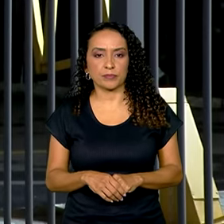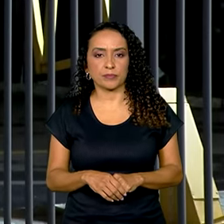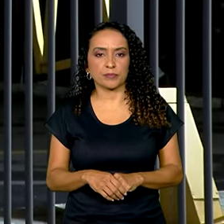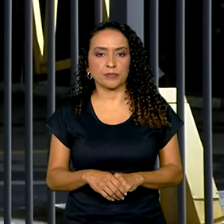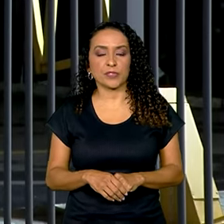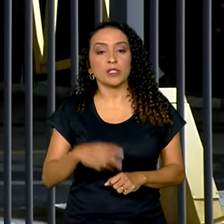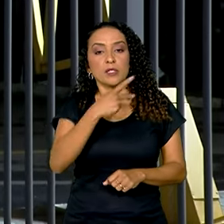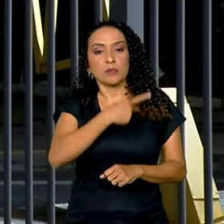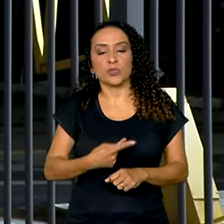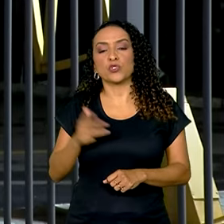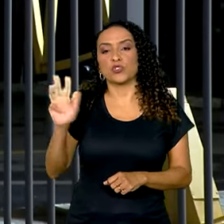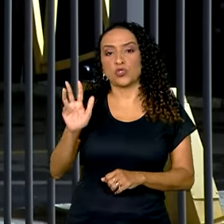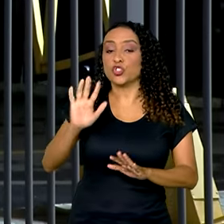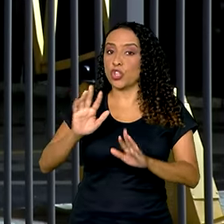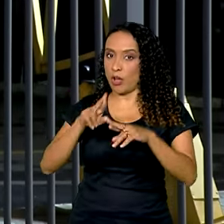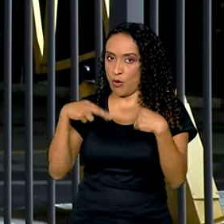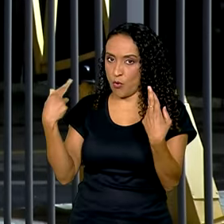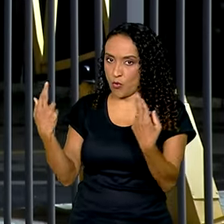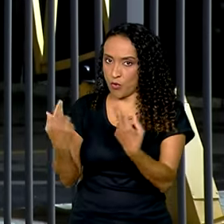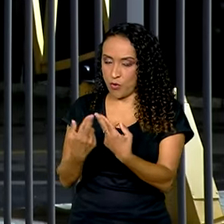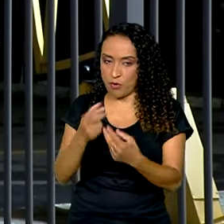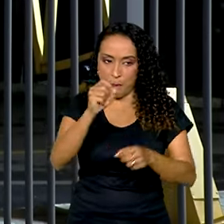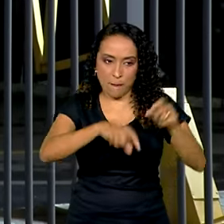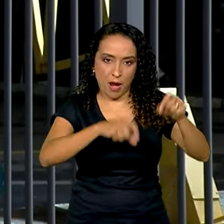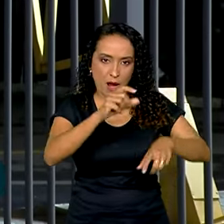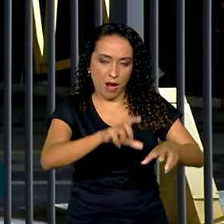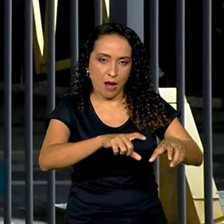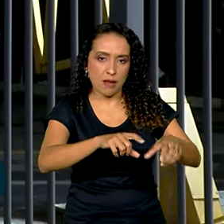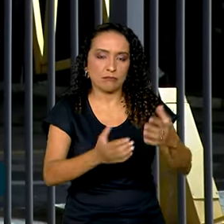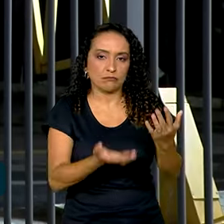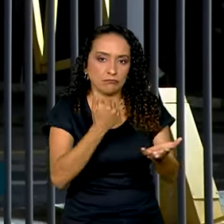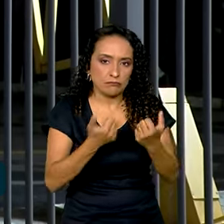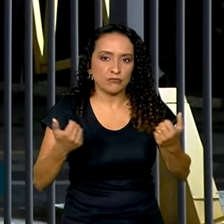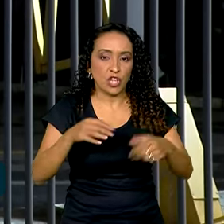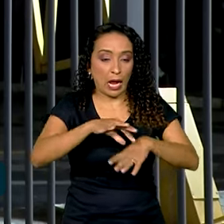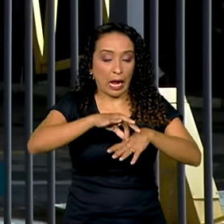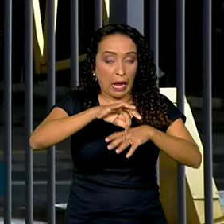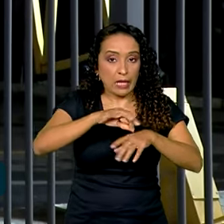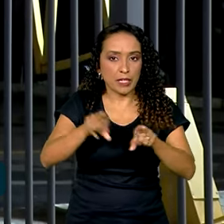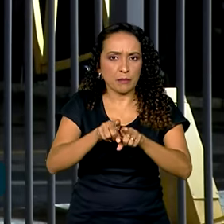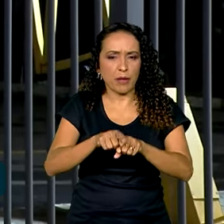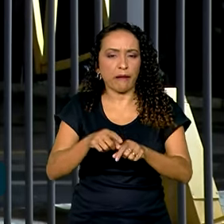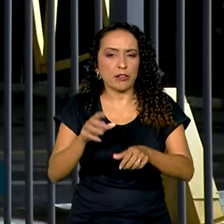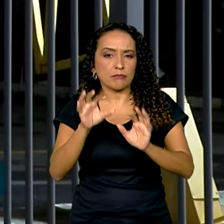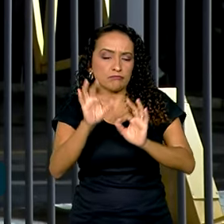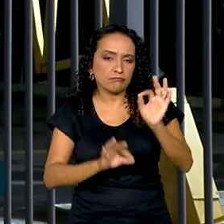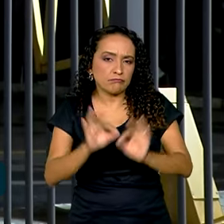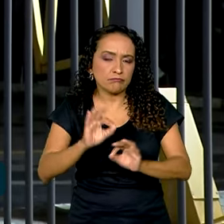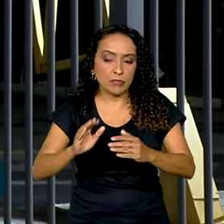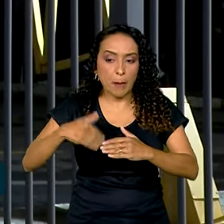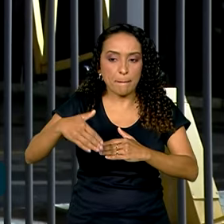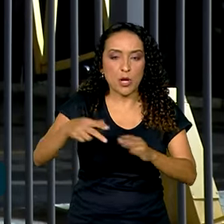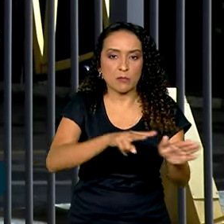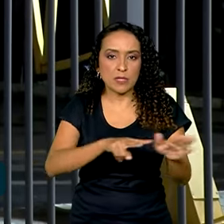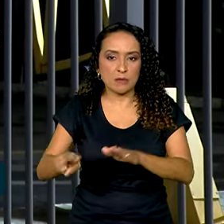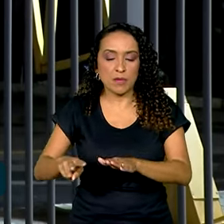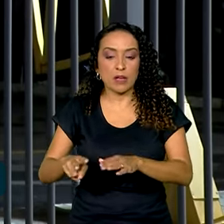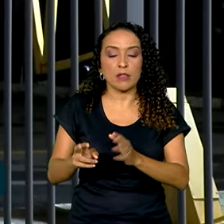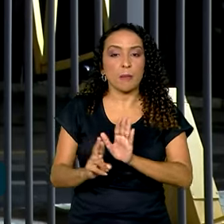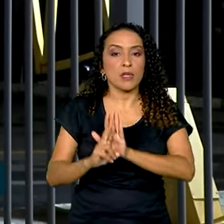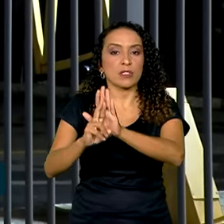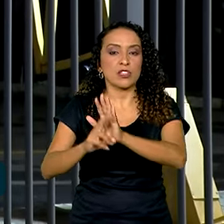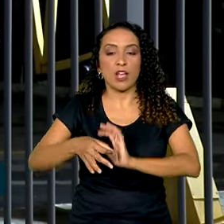O presidente Lula já se reuniu com produtores de carne e planeja convidar nas próximas semanas representantes do